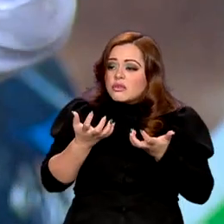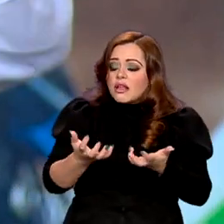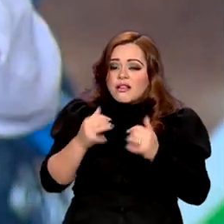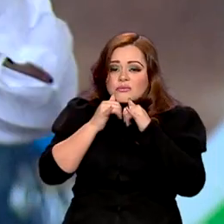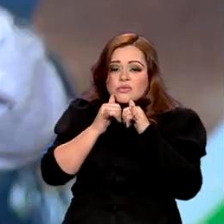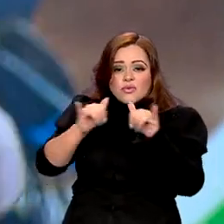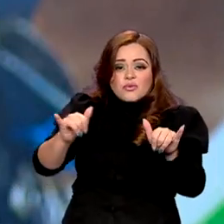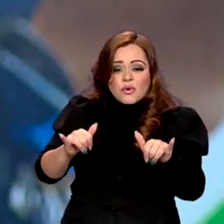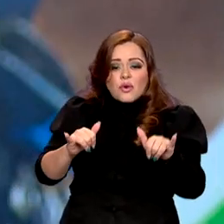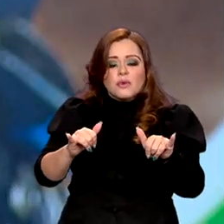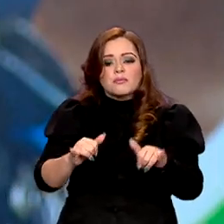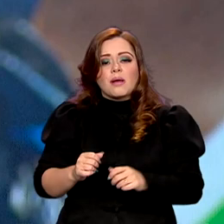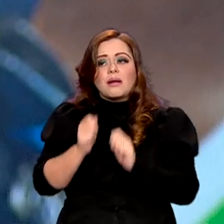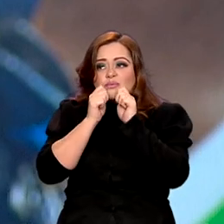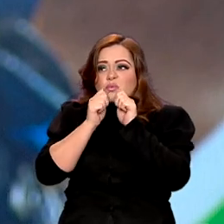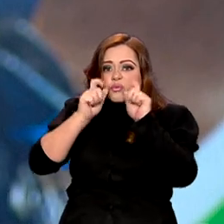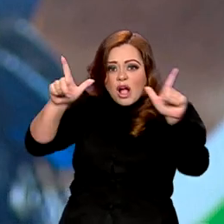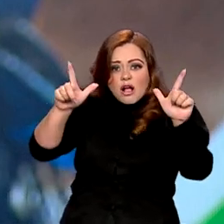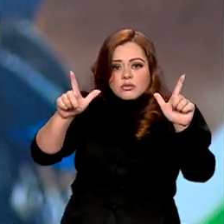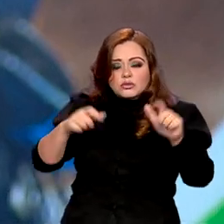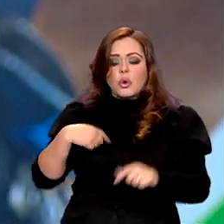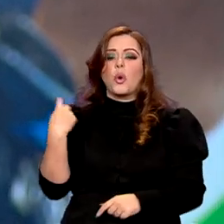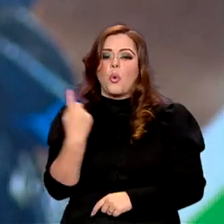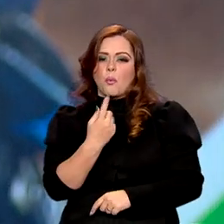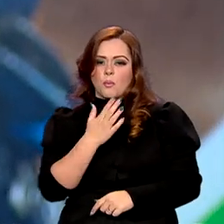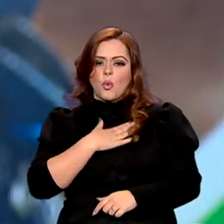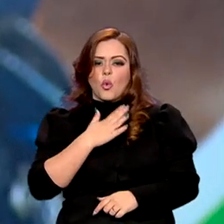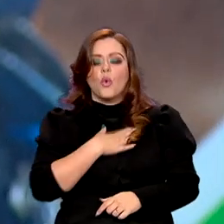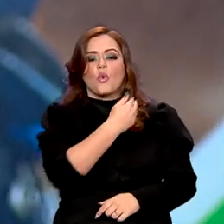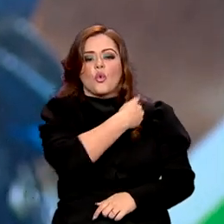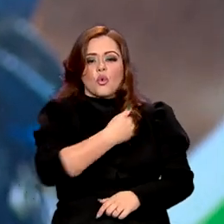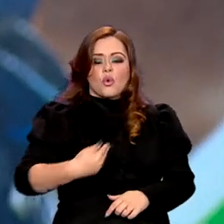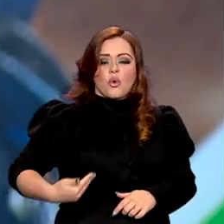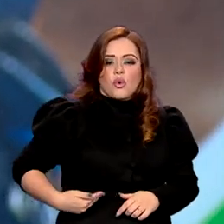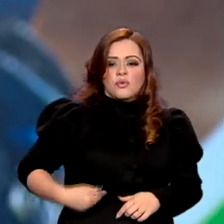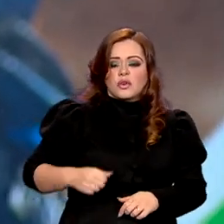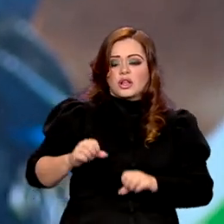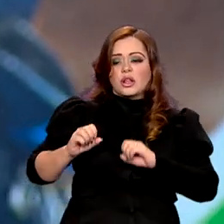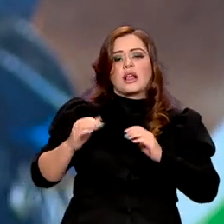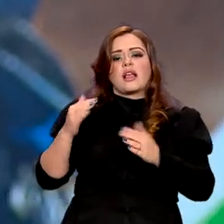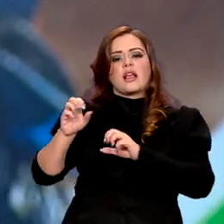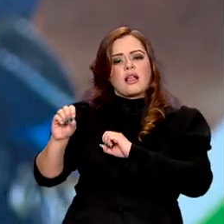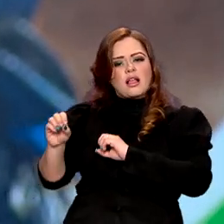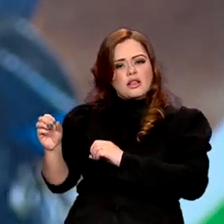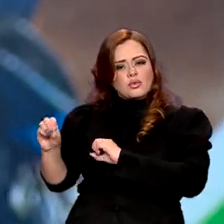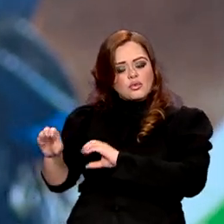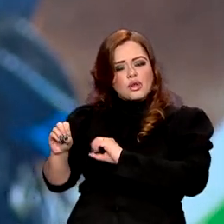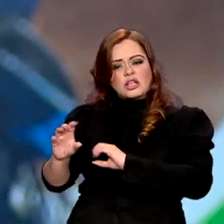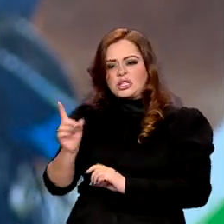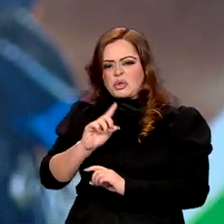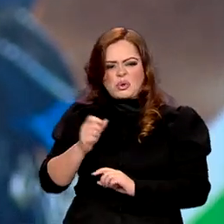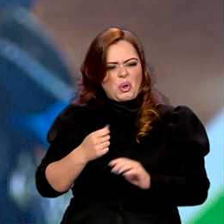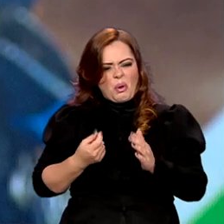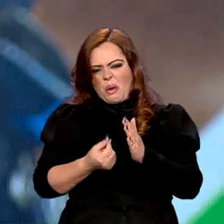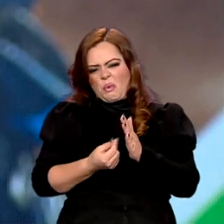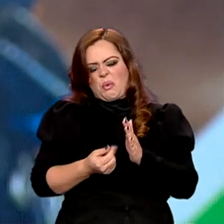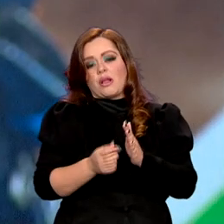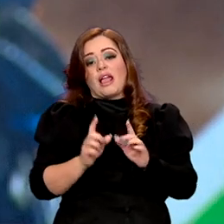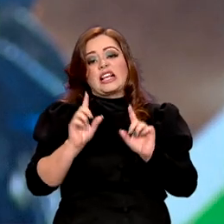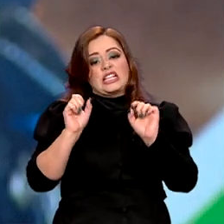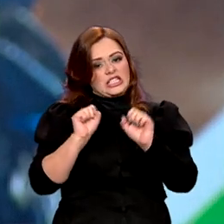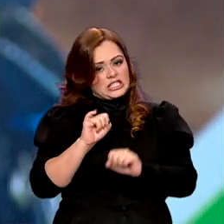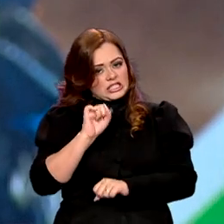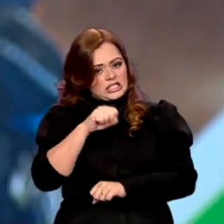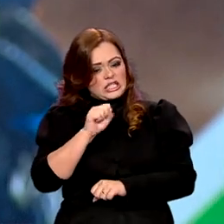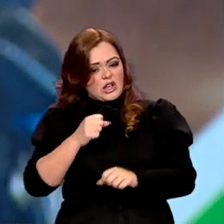dizer alto e bom som: no meu governo, educação não é gasto, é investimento. No meu governo,